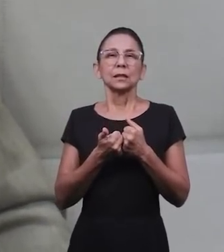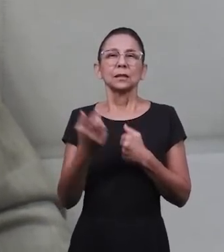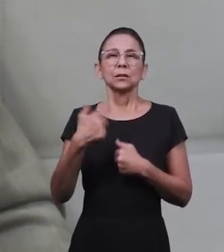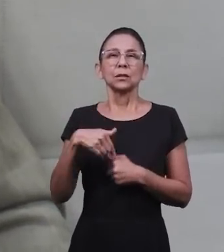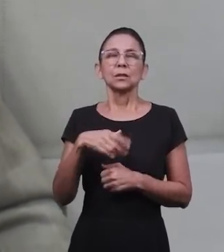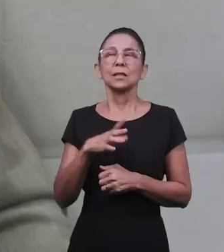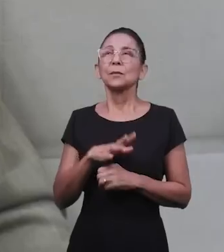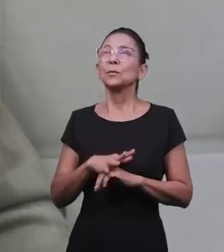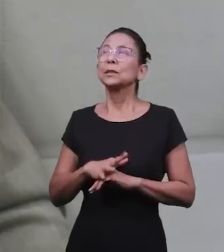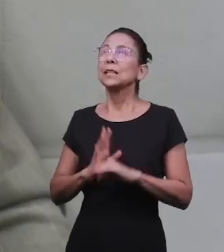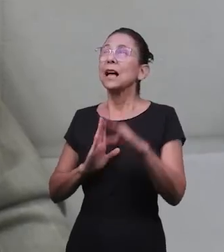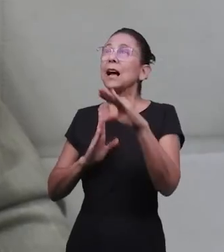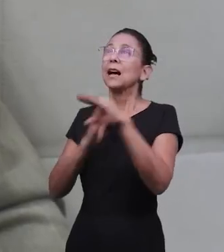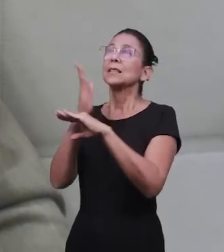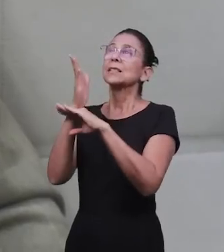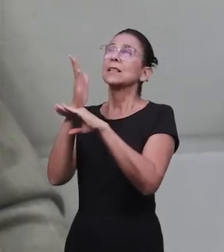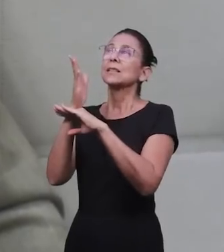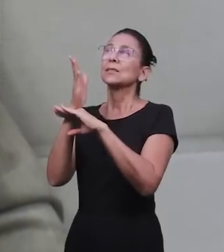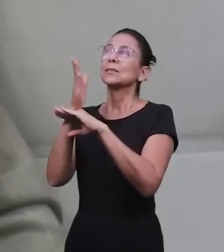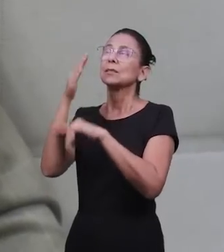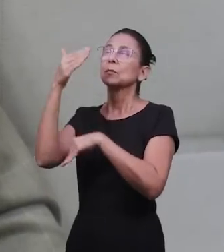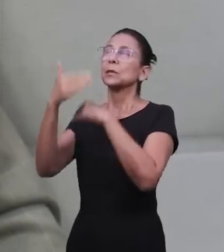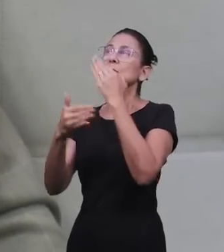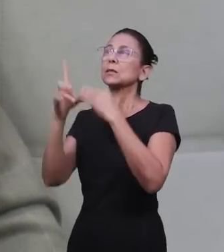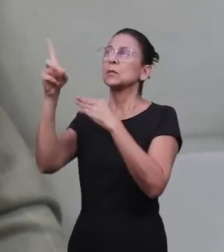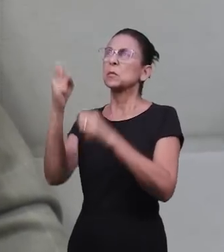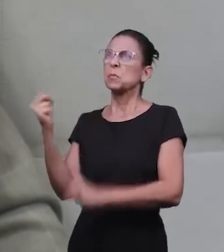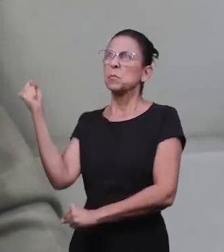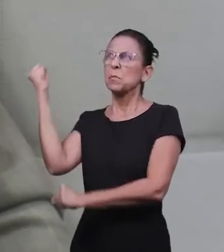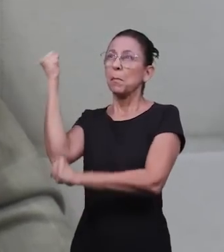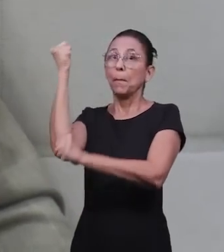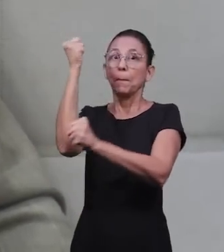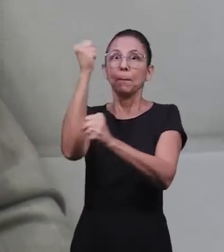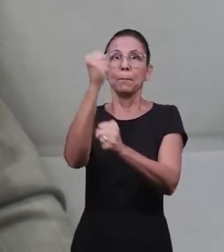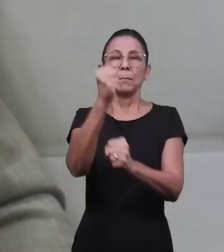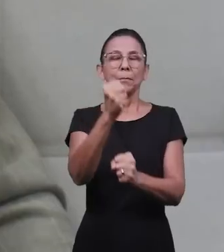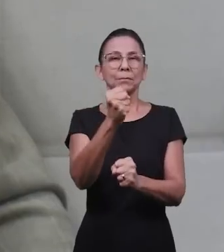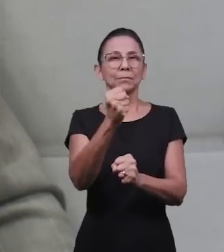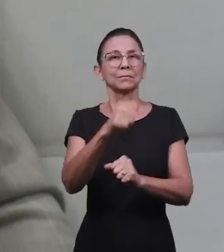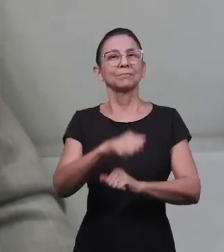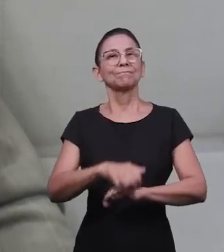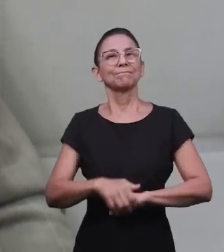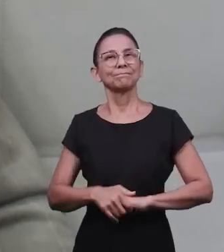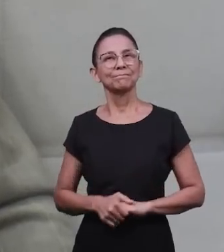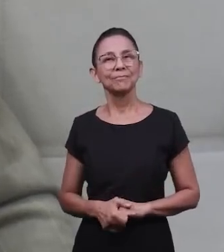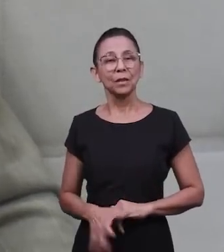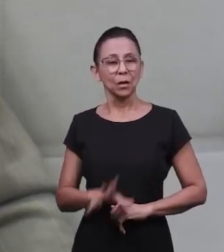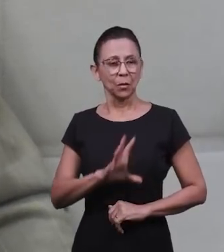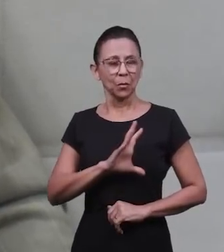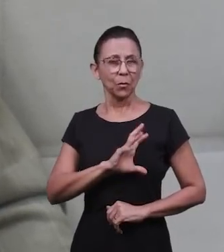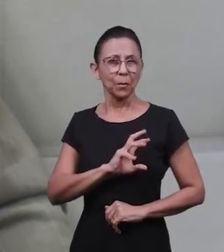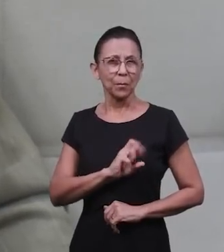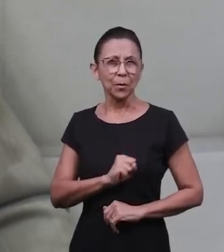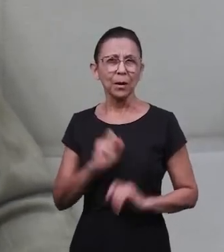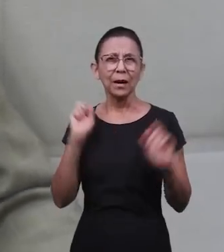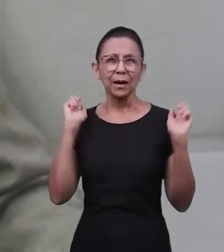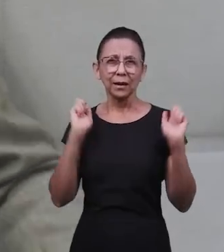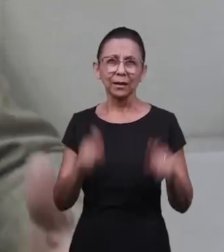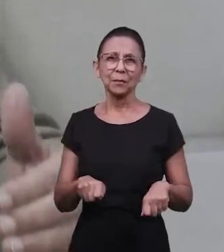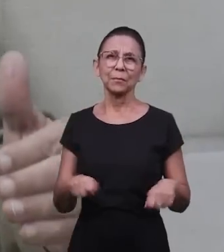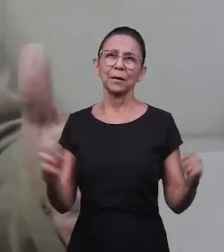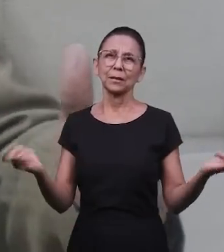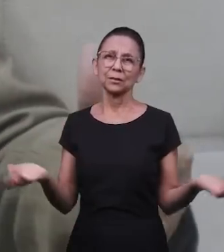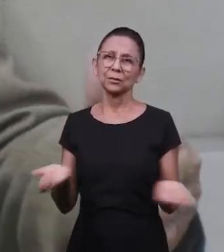chegar, ter acesso à presença do Deus Todo-Poderoso. Um amor capaz